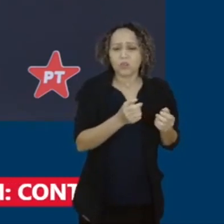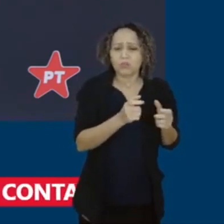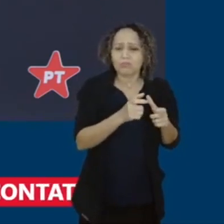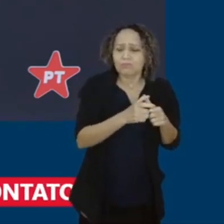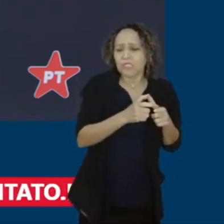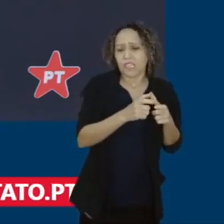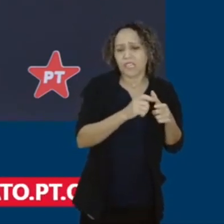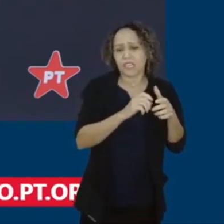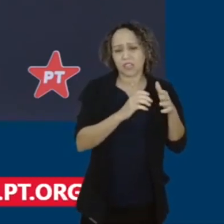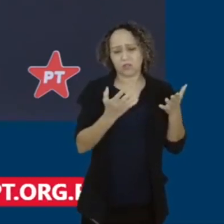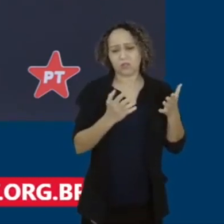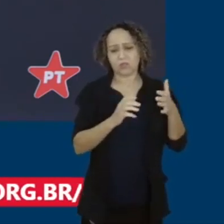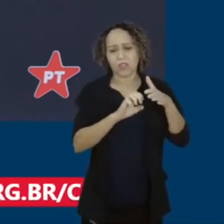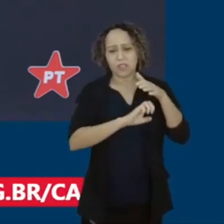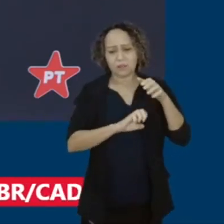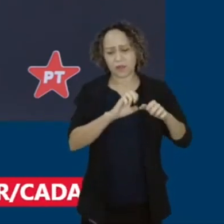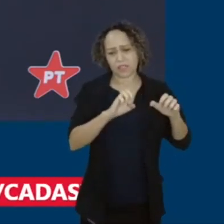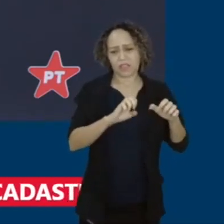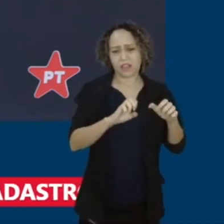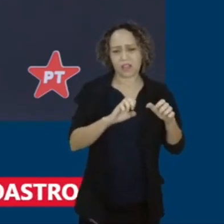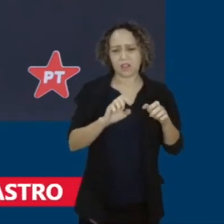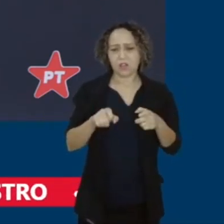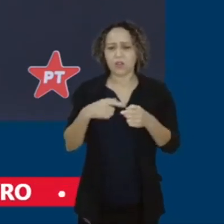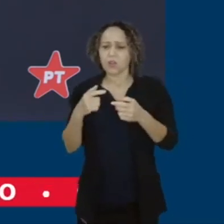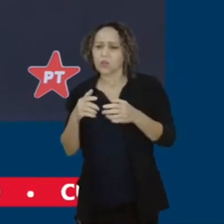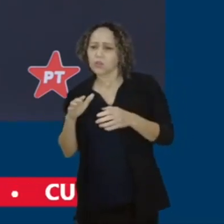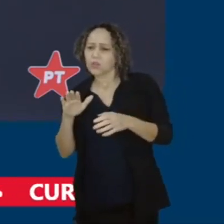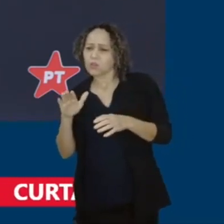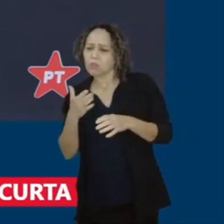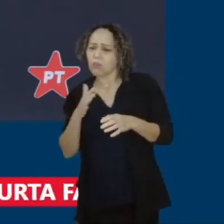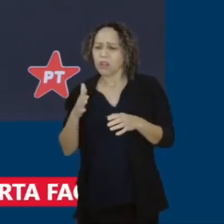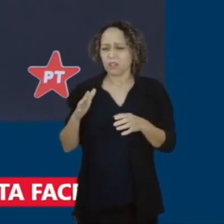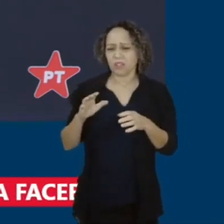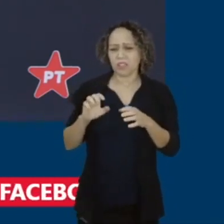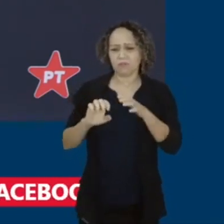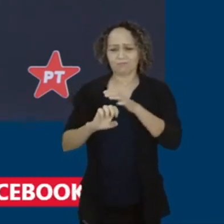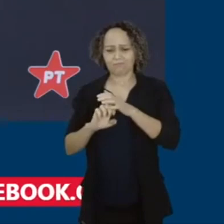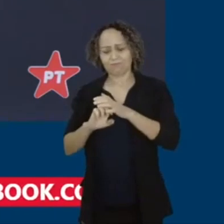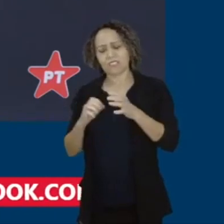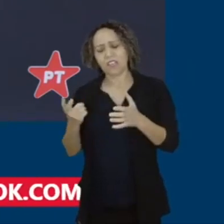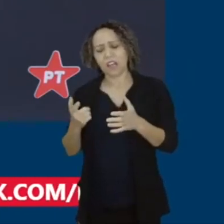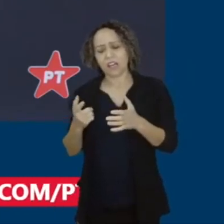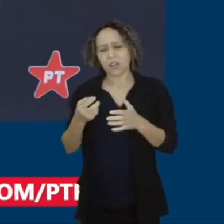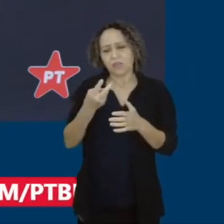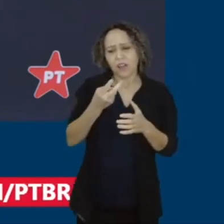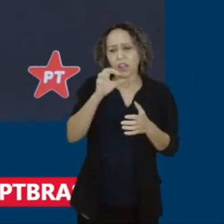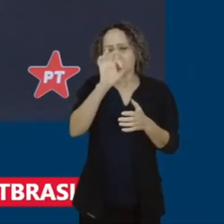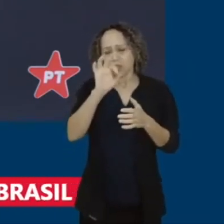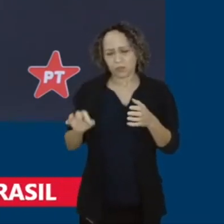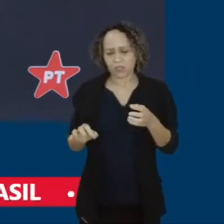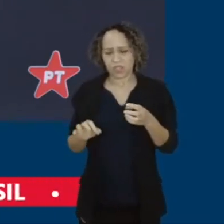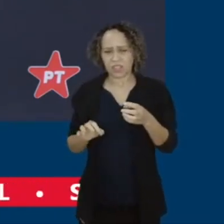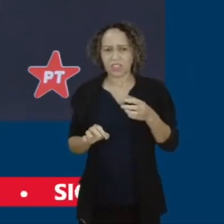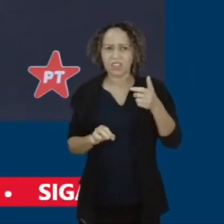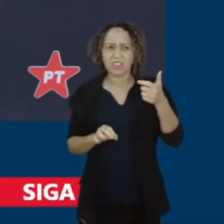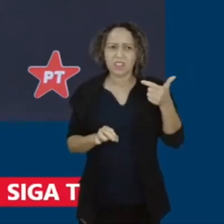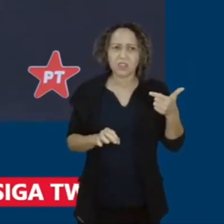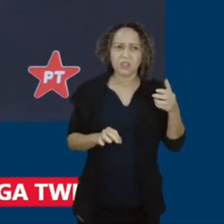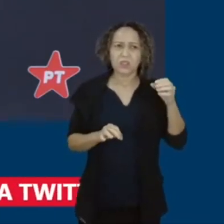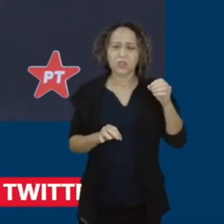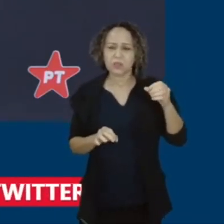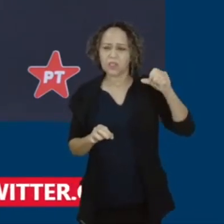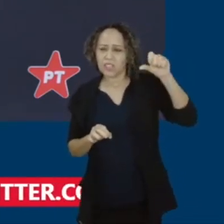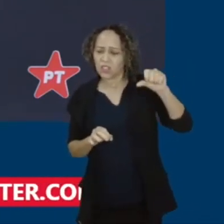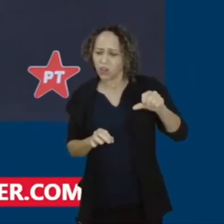para 2,5%. Naquela crise de 2008, 2009, eu reduzi o imposto de 105